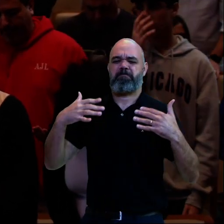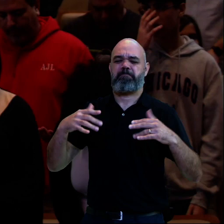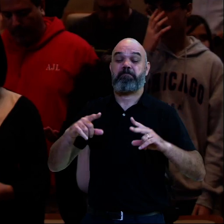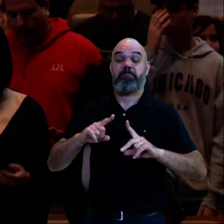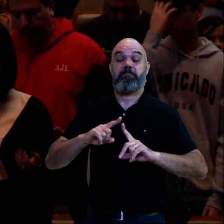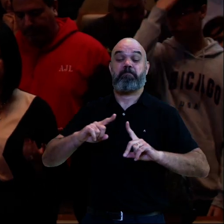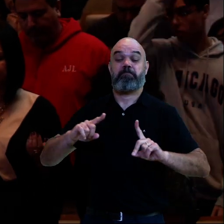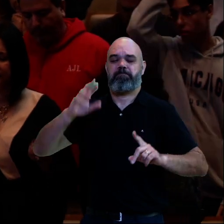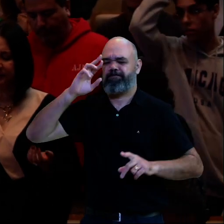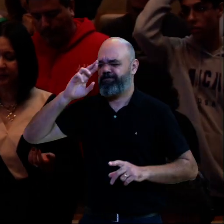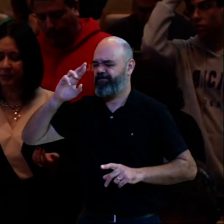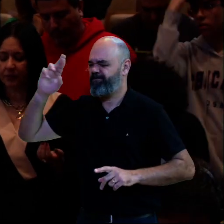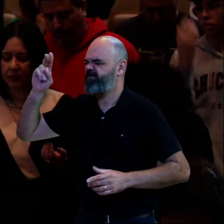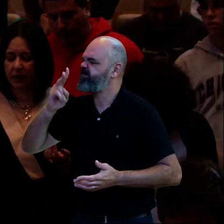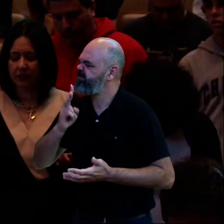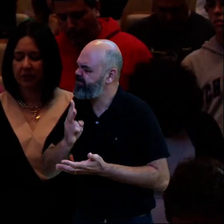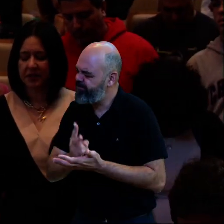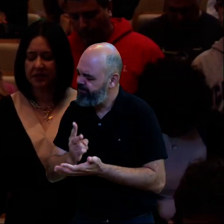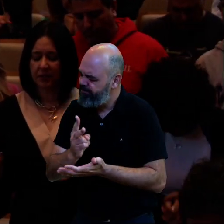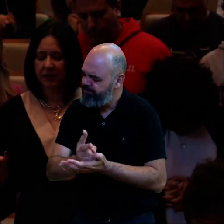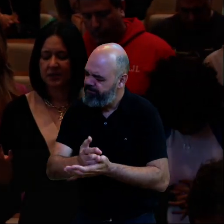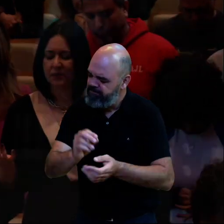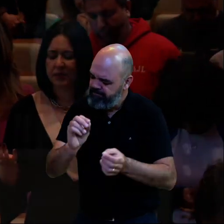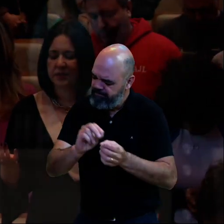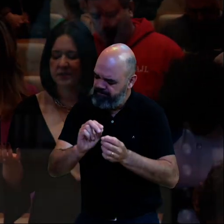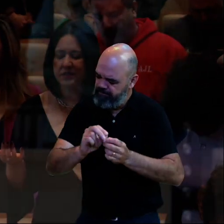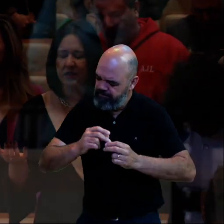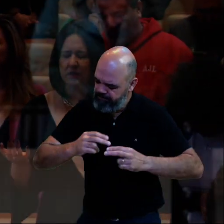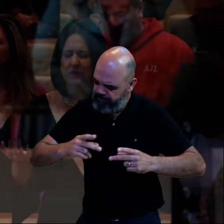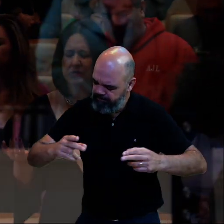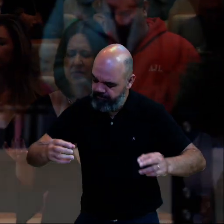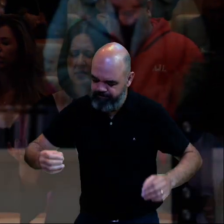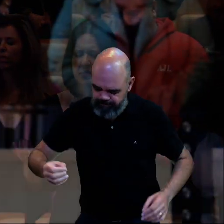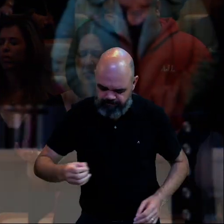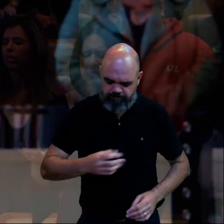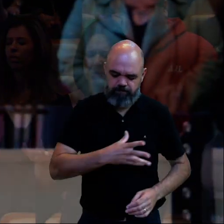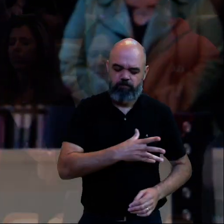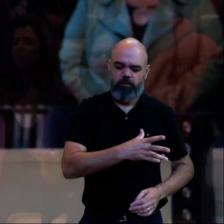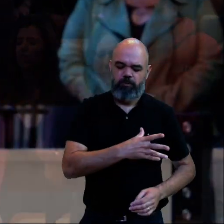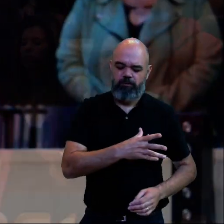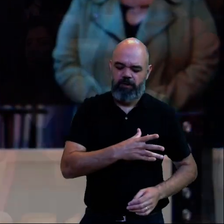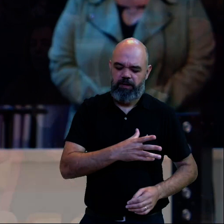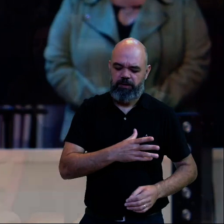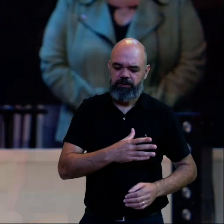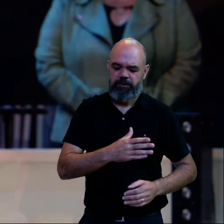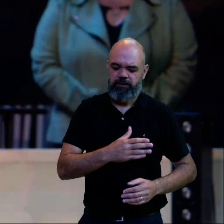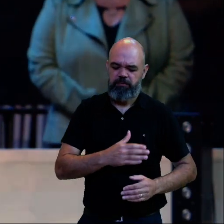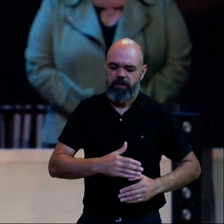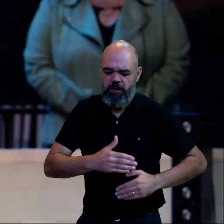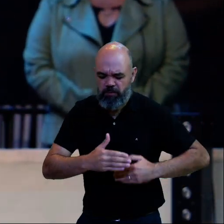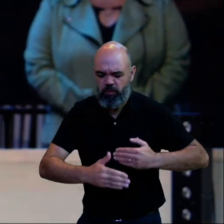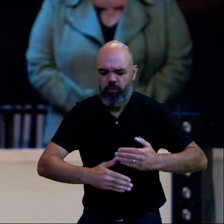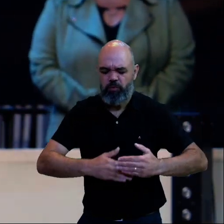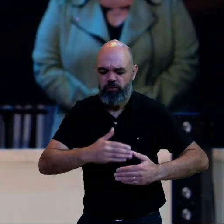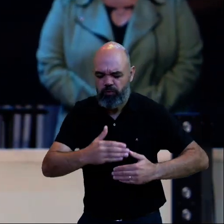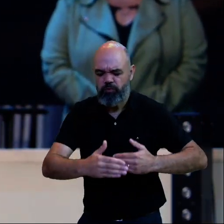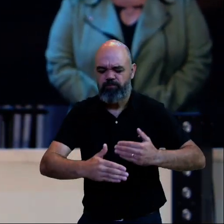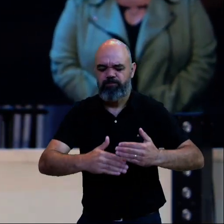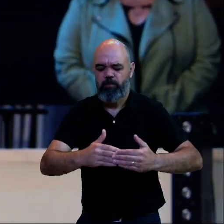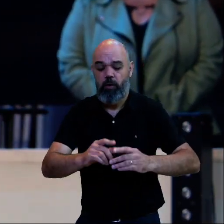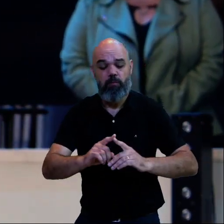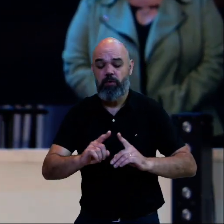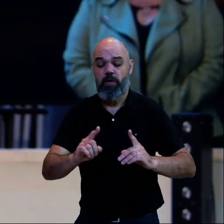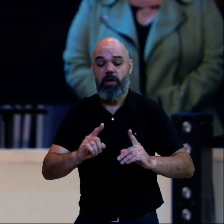sempre faz coisas novas. Não é simplesmente uma repetição de uma estrutura ou de um programa